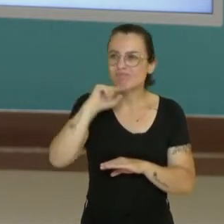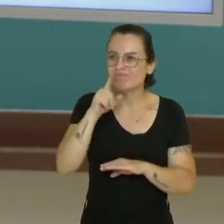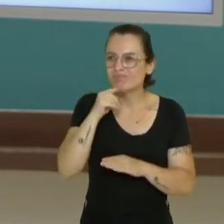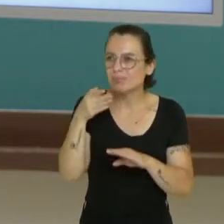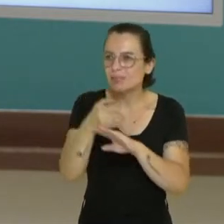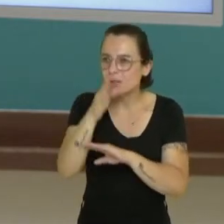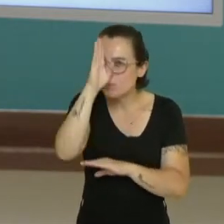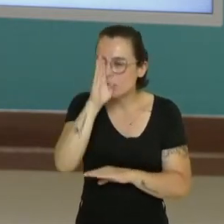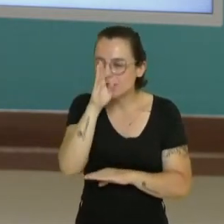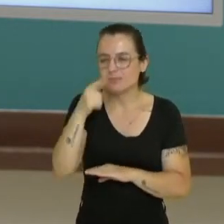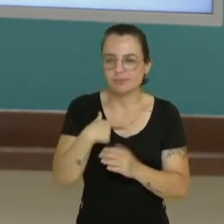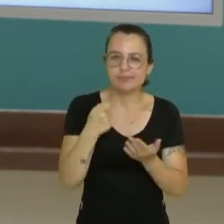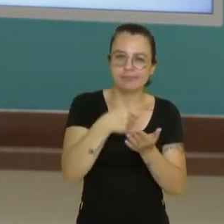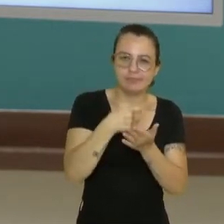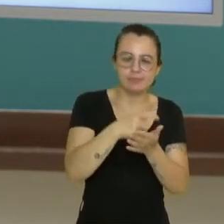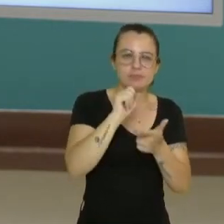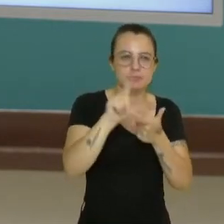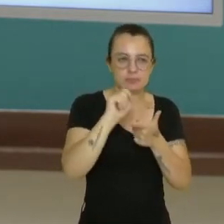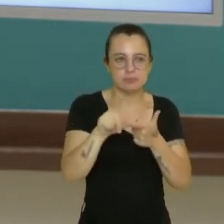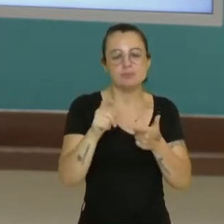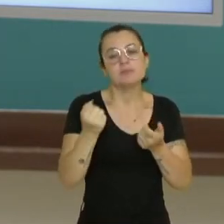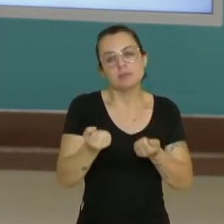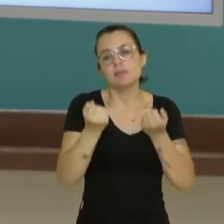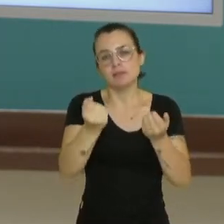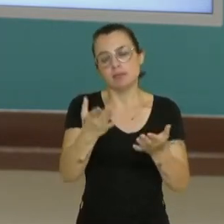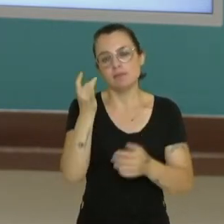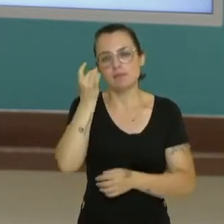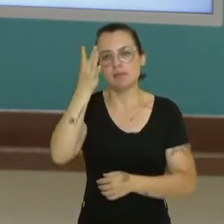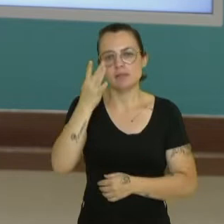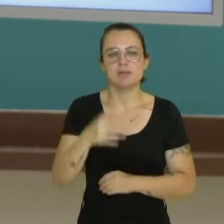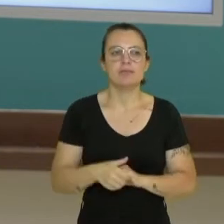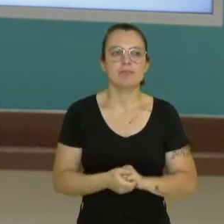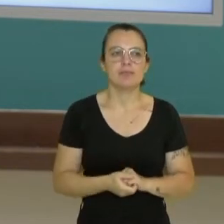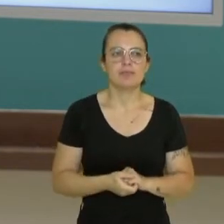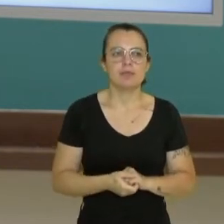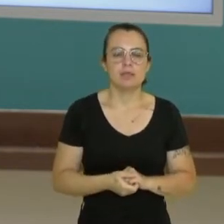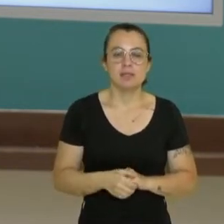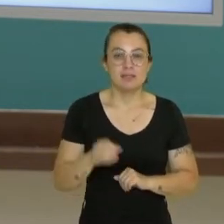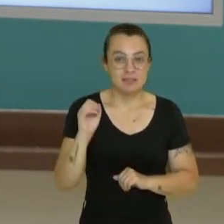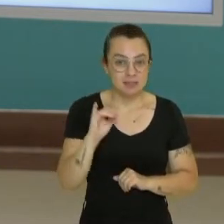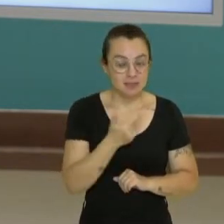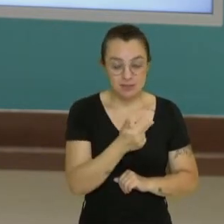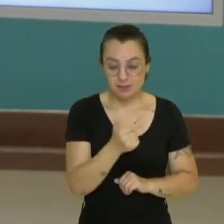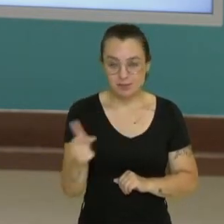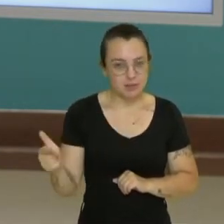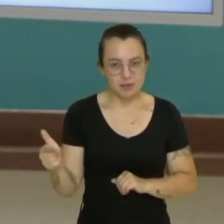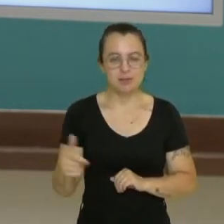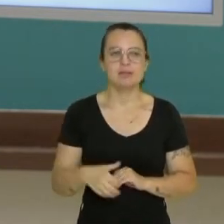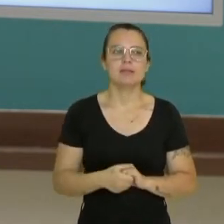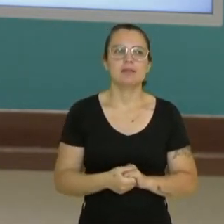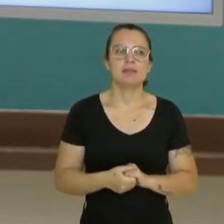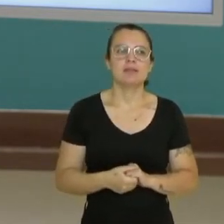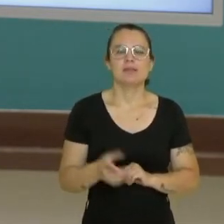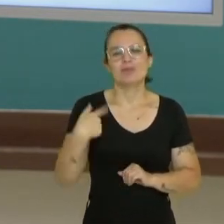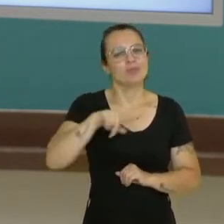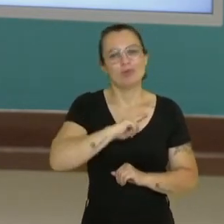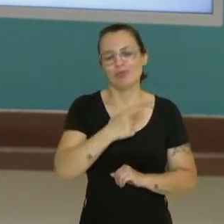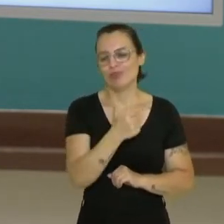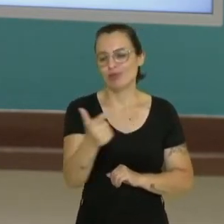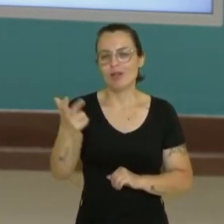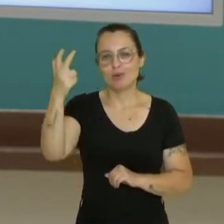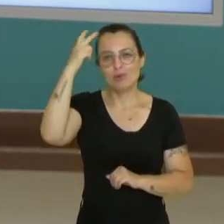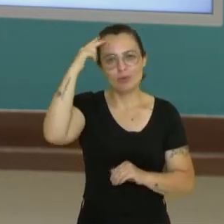você tiver essa reserva, vai facilitar, sua família vai ter facilitação. Aqui no Brasil, a gente não tem muito esse